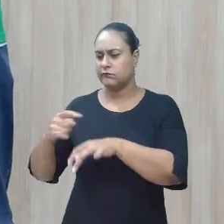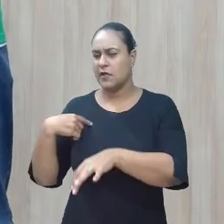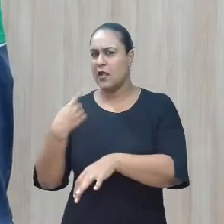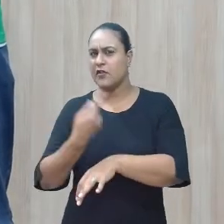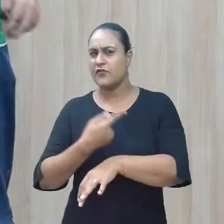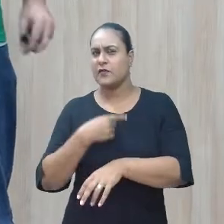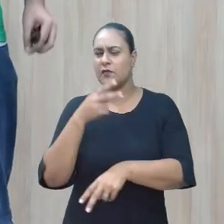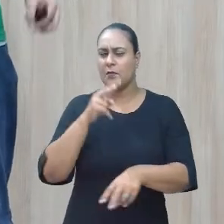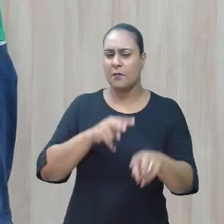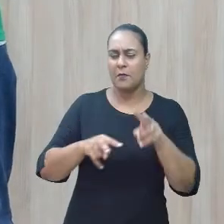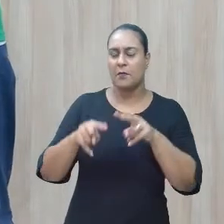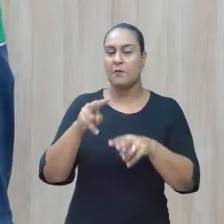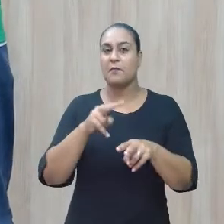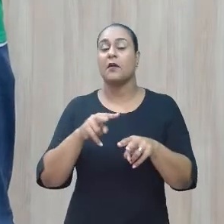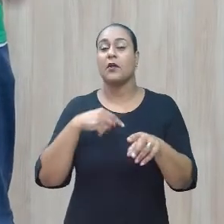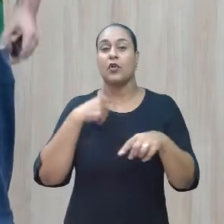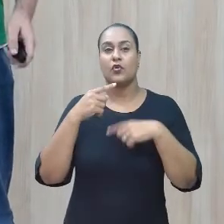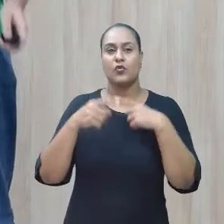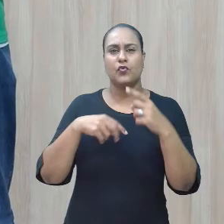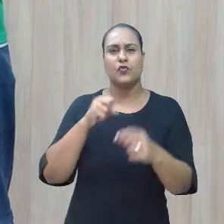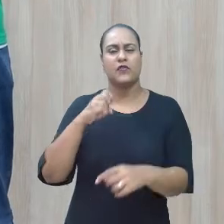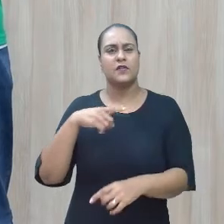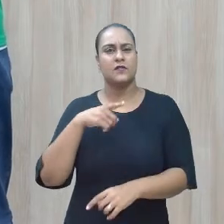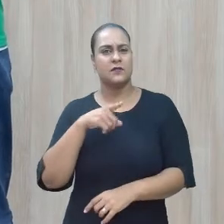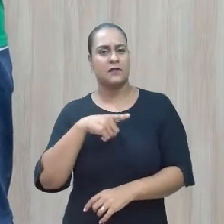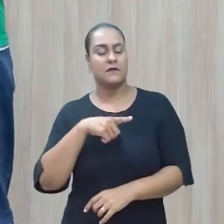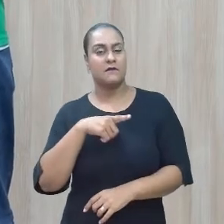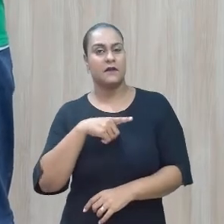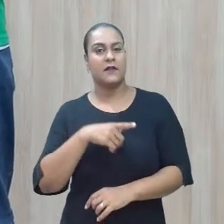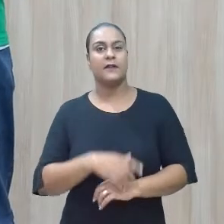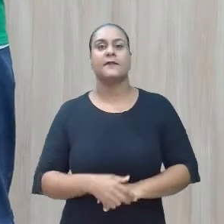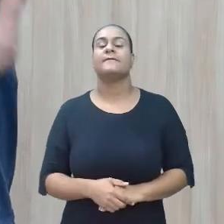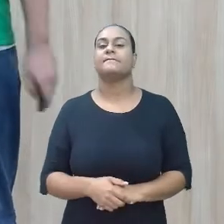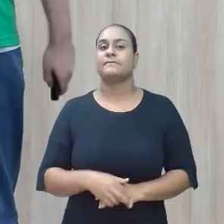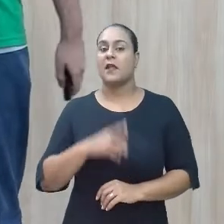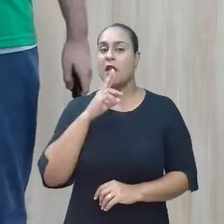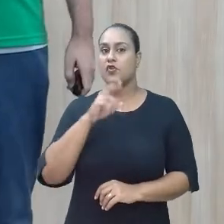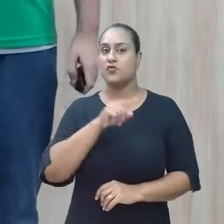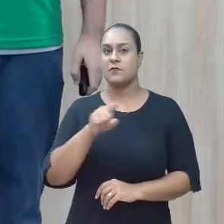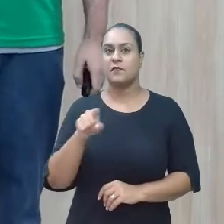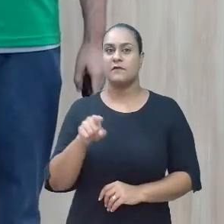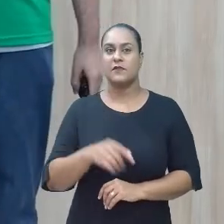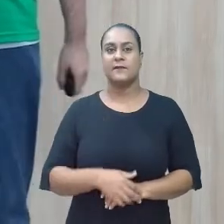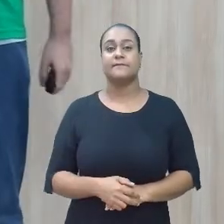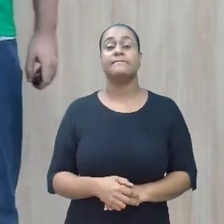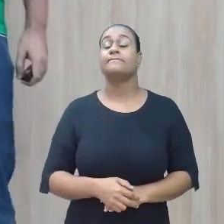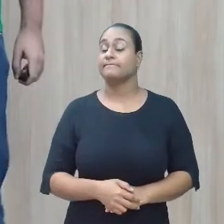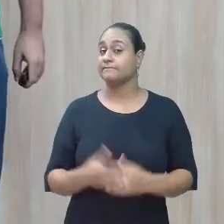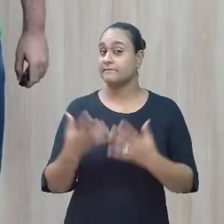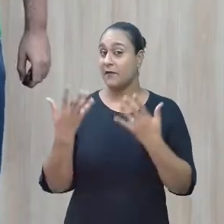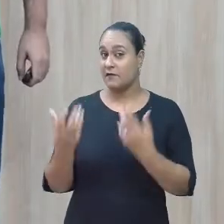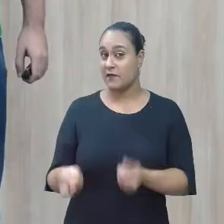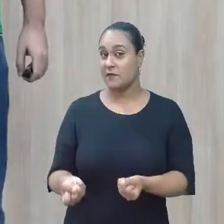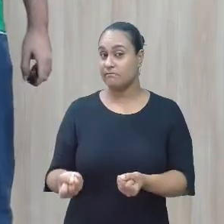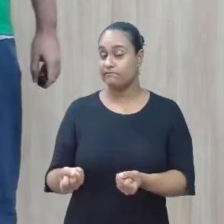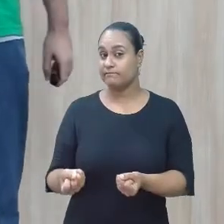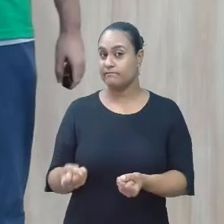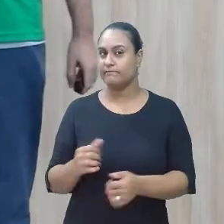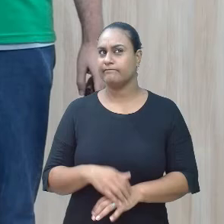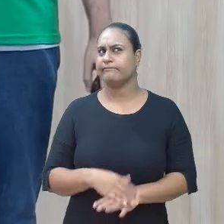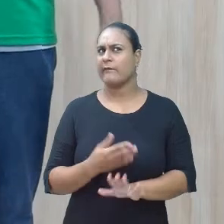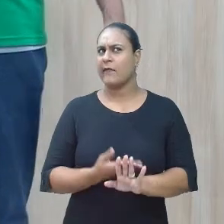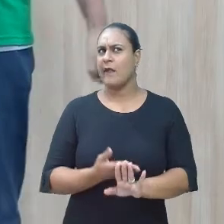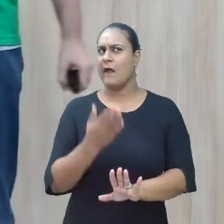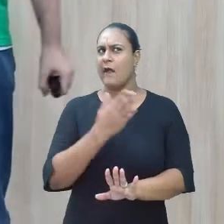aqui na próxima aula, tira sua dúvida e tudo tranquilo, beleza? Suave. Vamos embora. Antes também